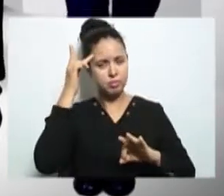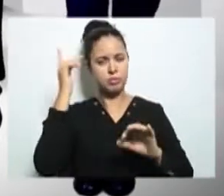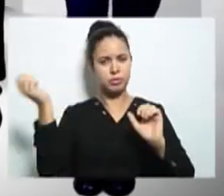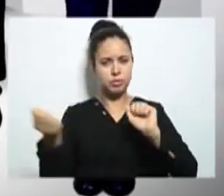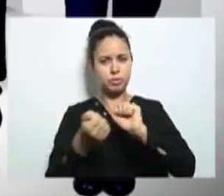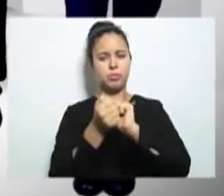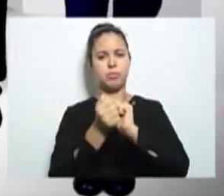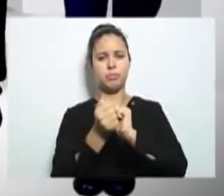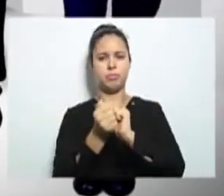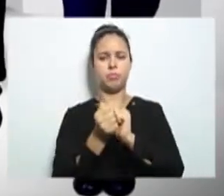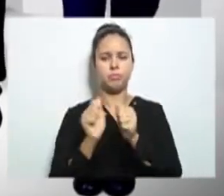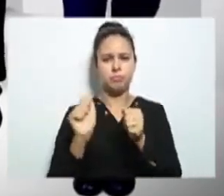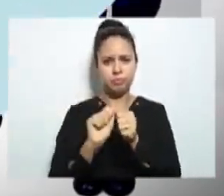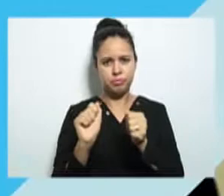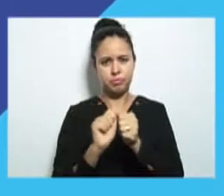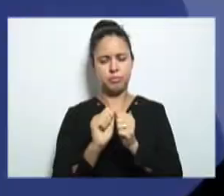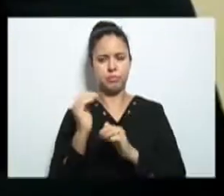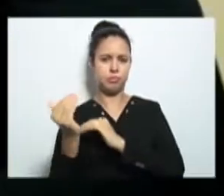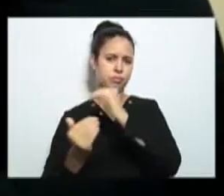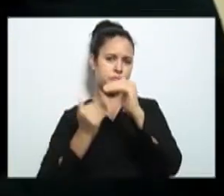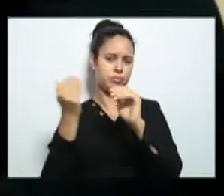e crescer juntas.